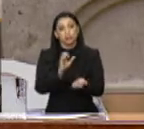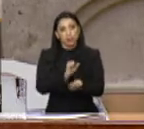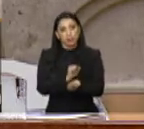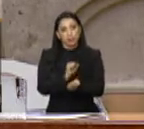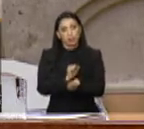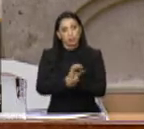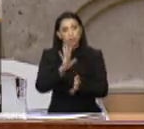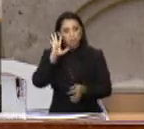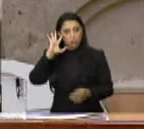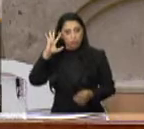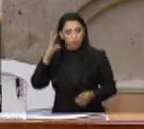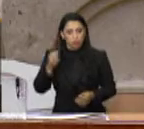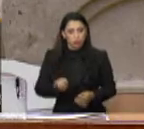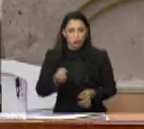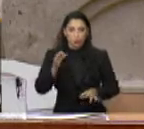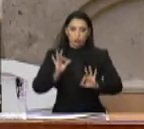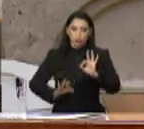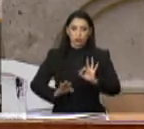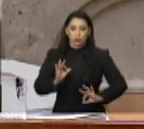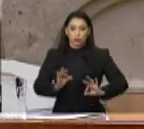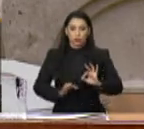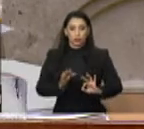consta da papeleta